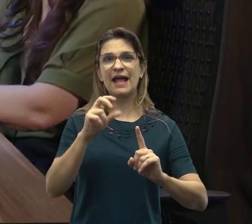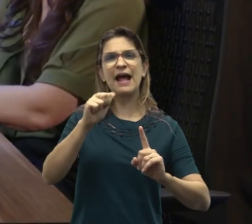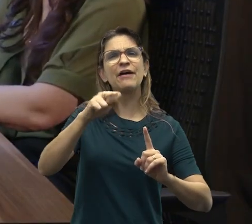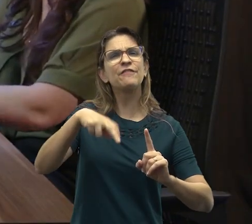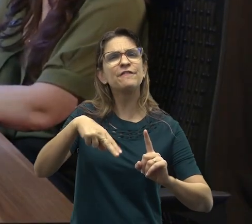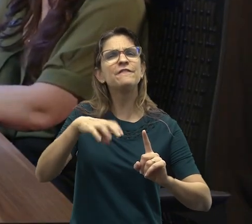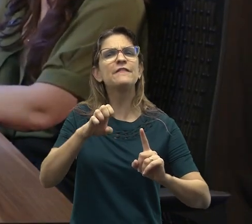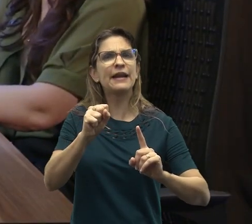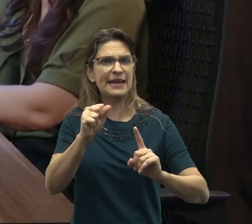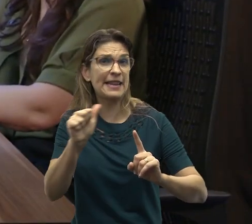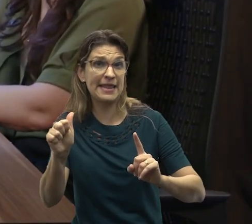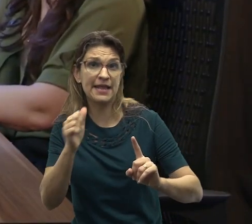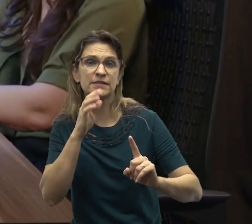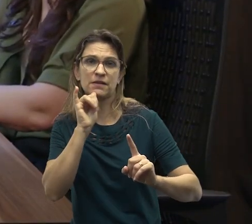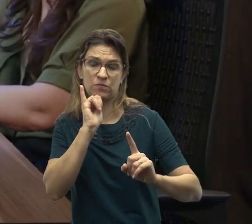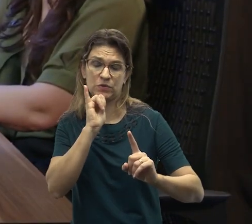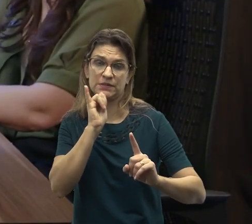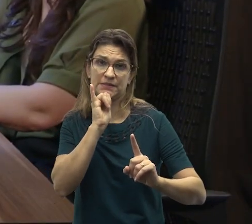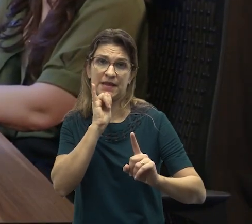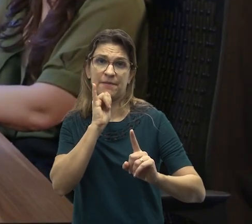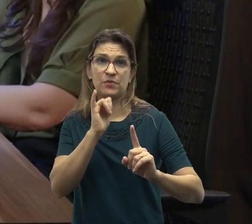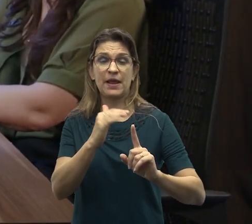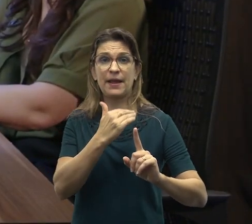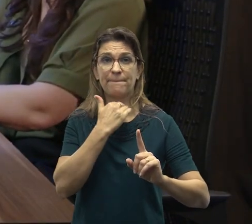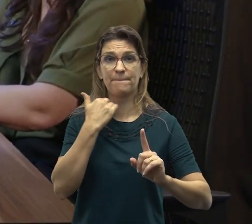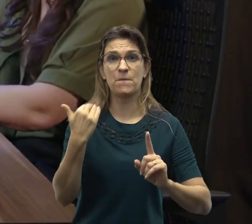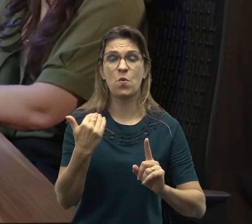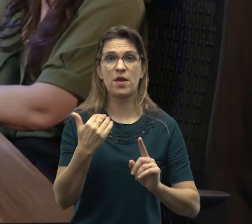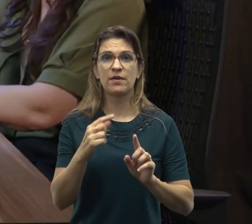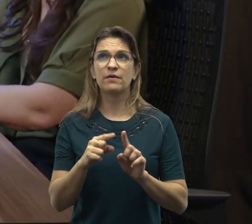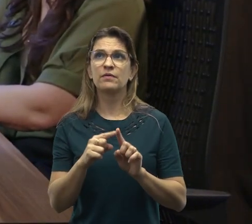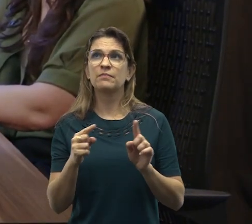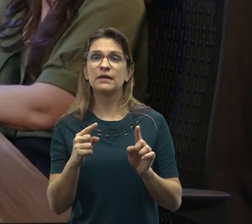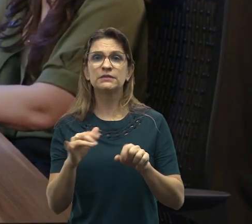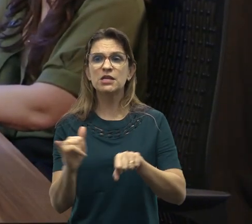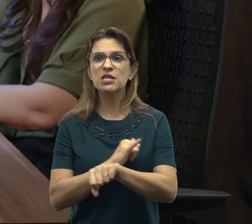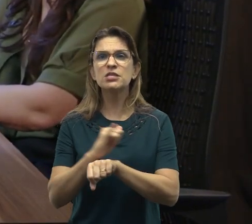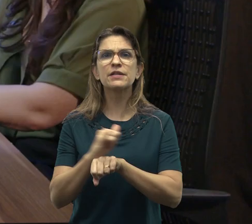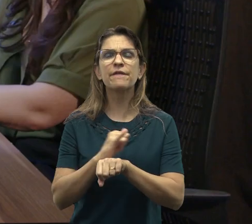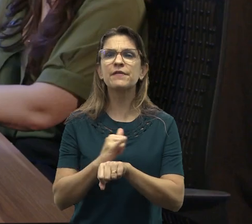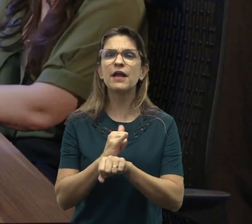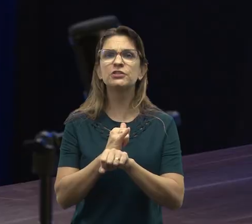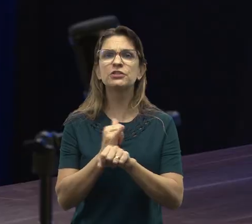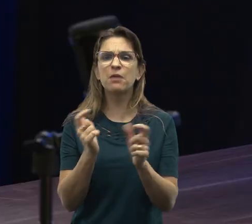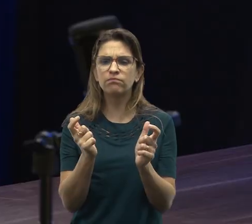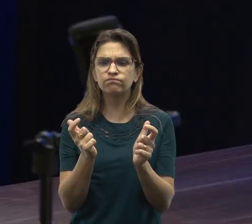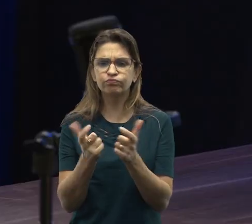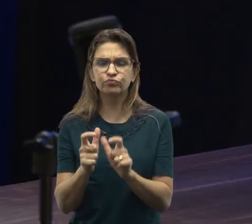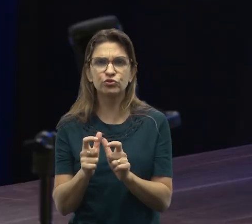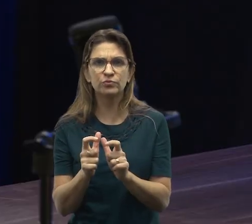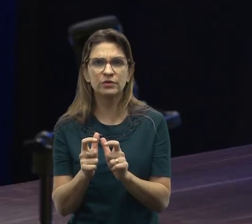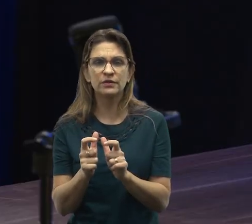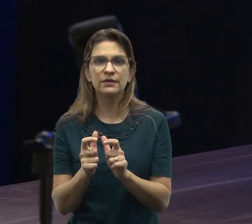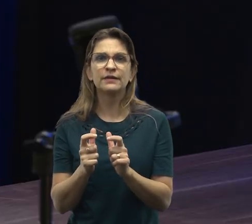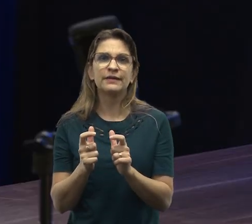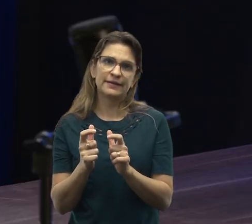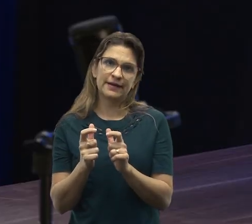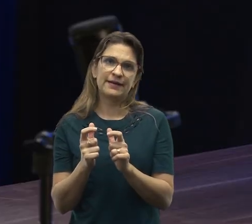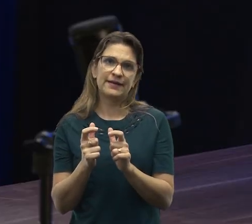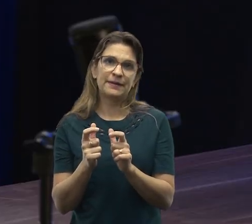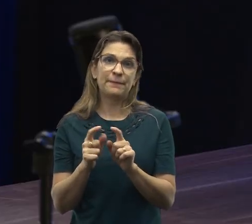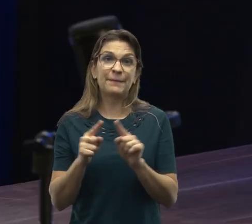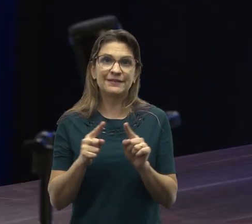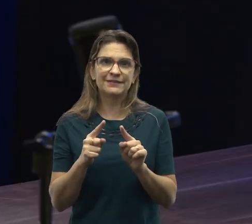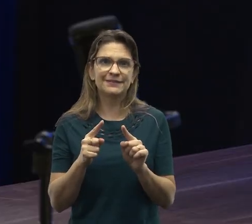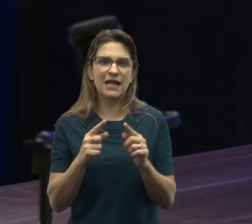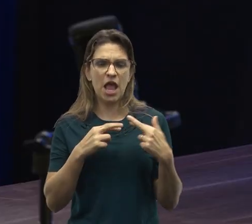e efetivamente a gente não ter ações que vão minimizar isso. E essas ações envolvem toda a sociedade. Envolve